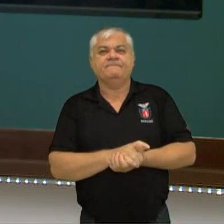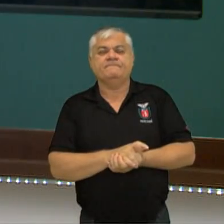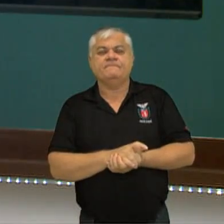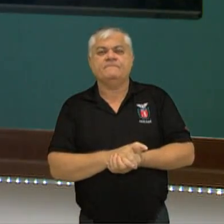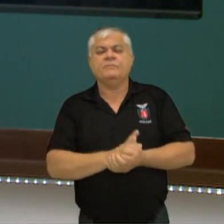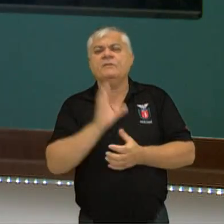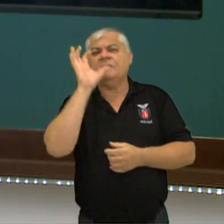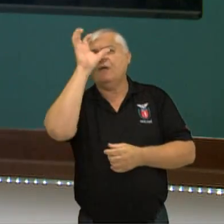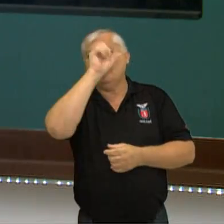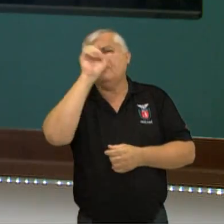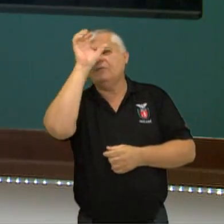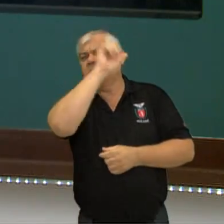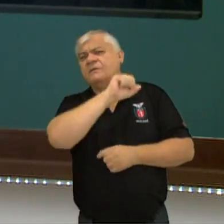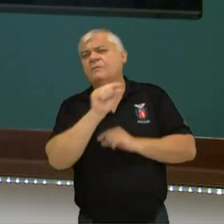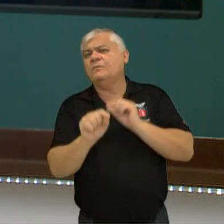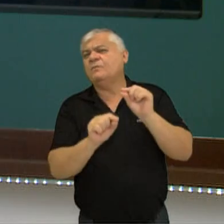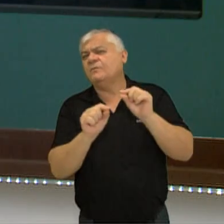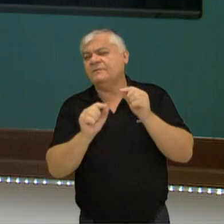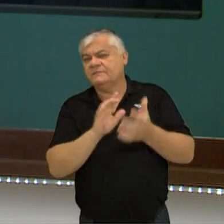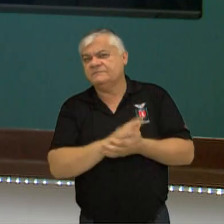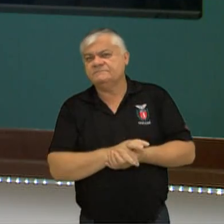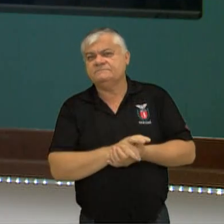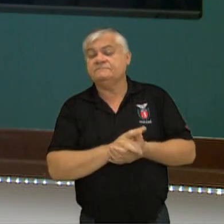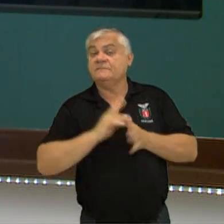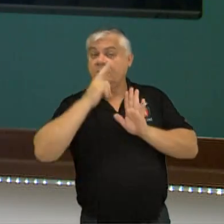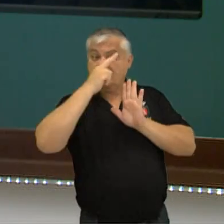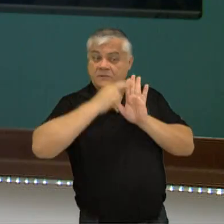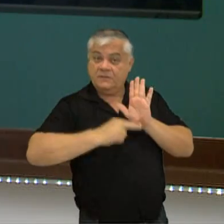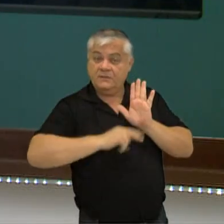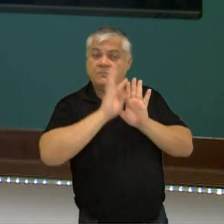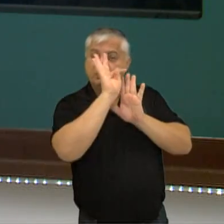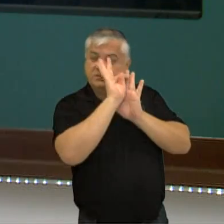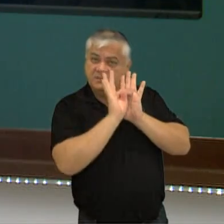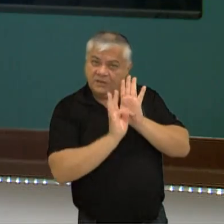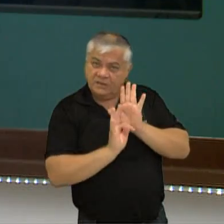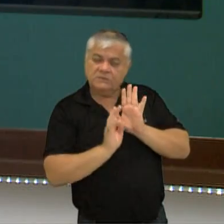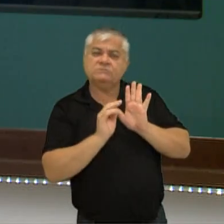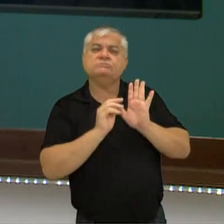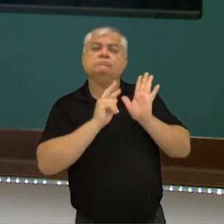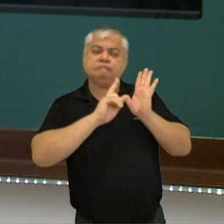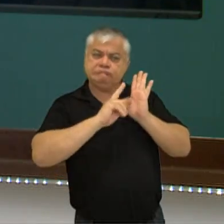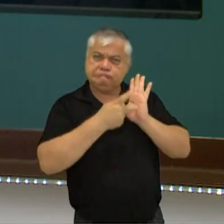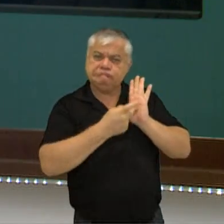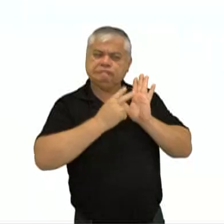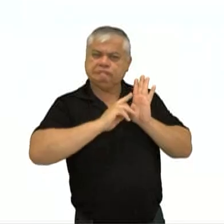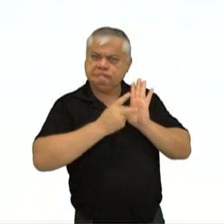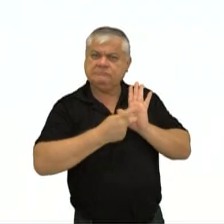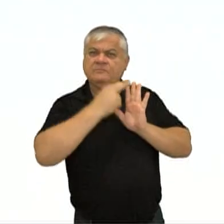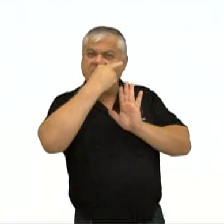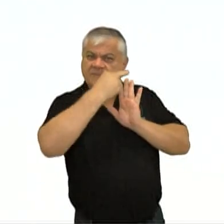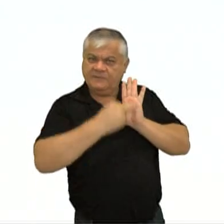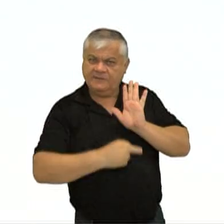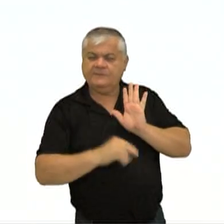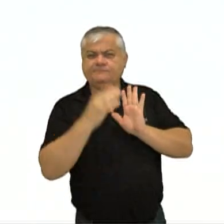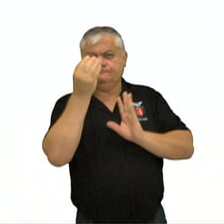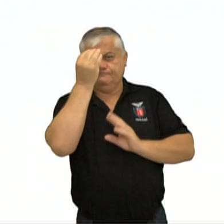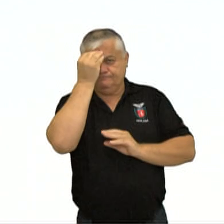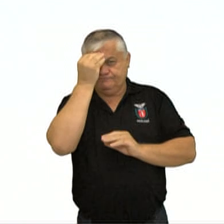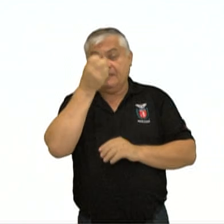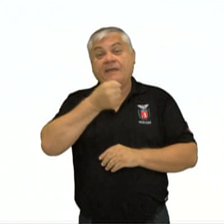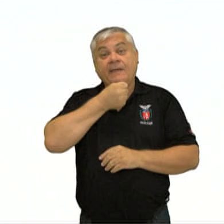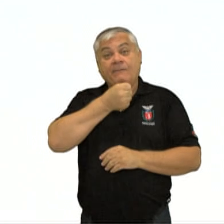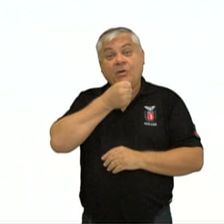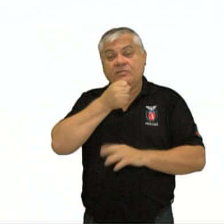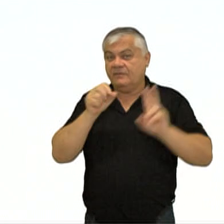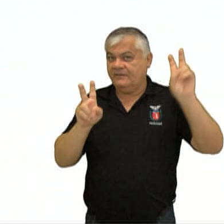O que aprendemos? Lemos e interpretamos um trecho de reportagem. Para uma construção